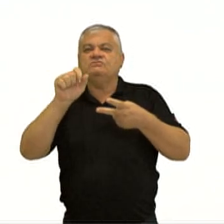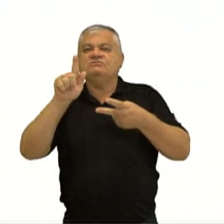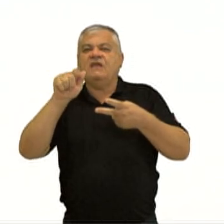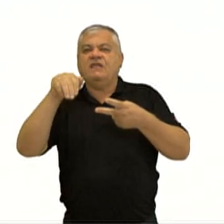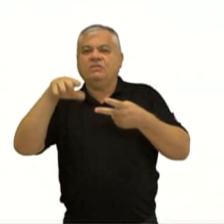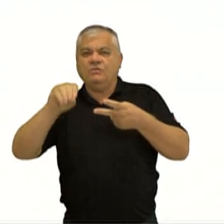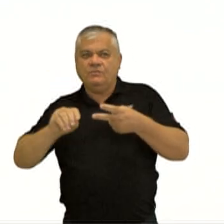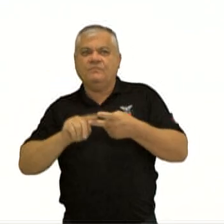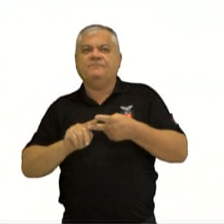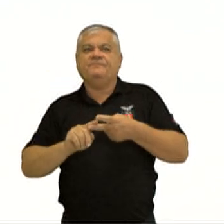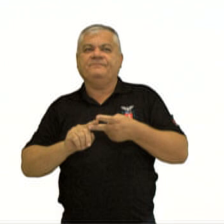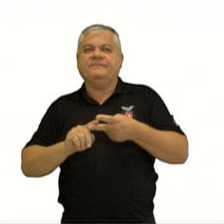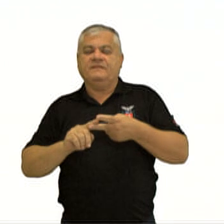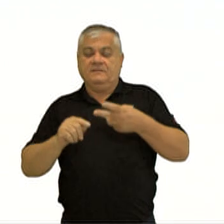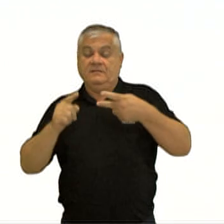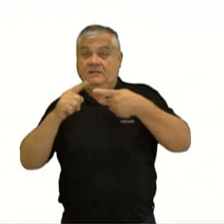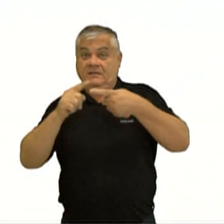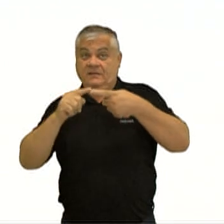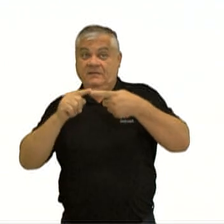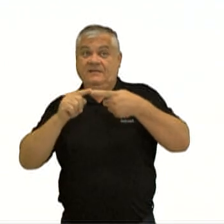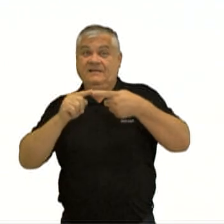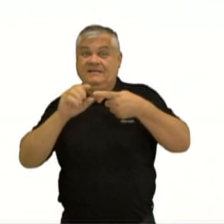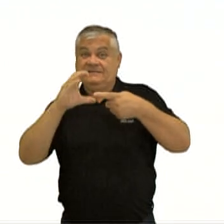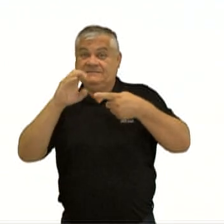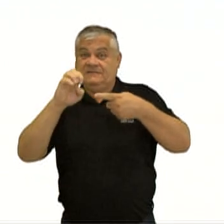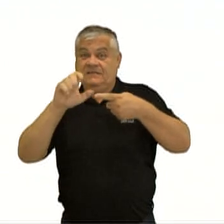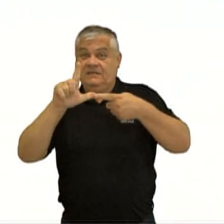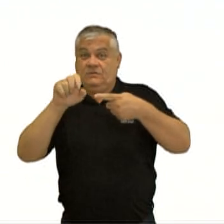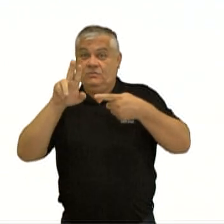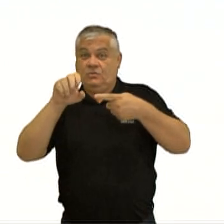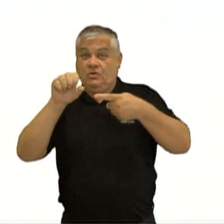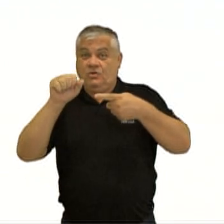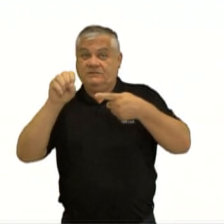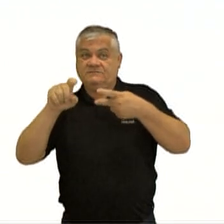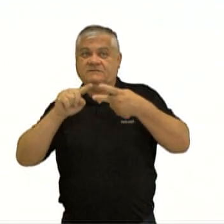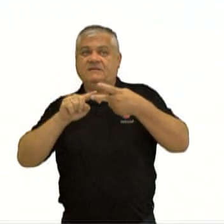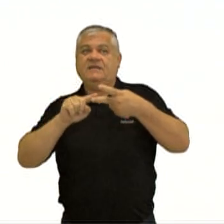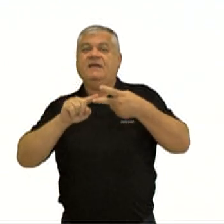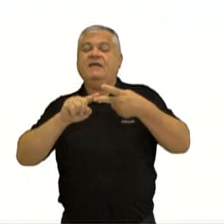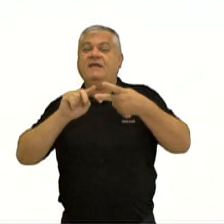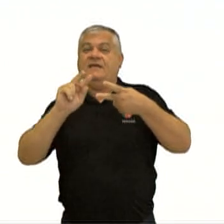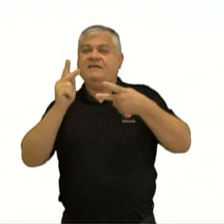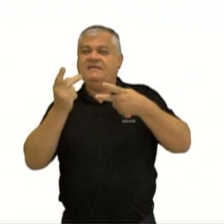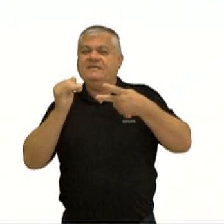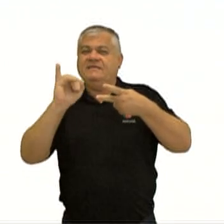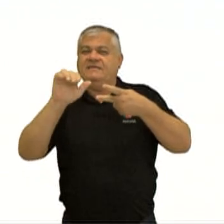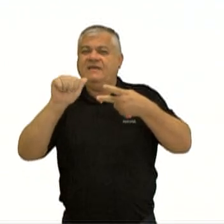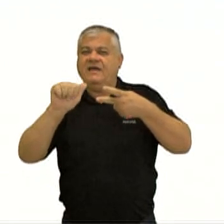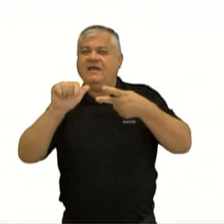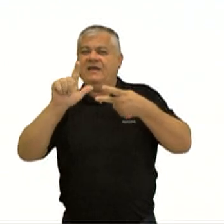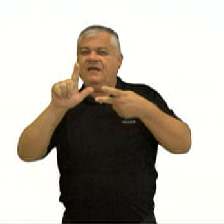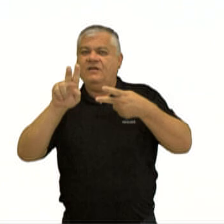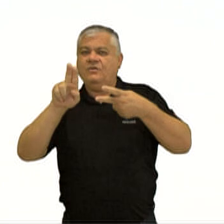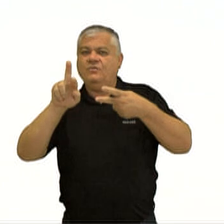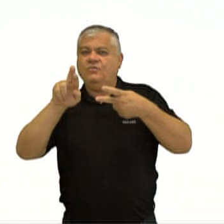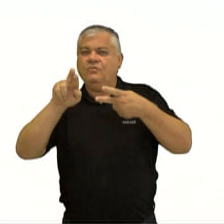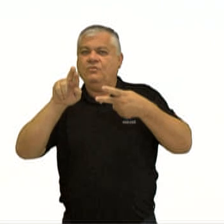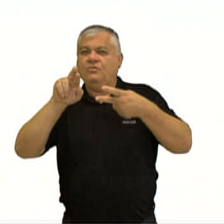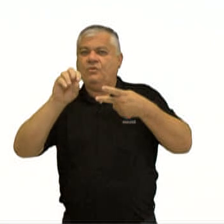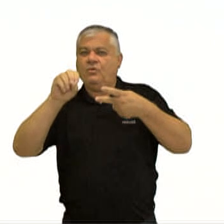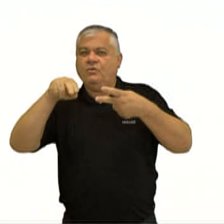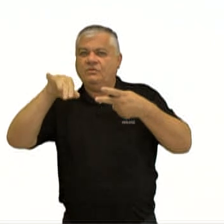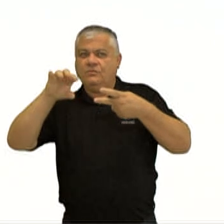a celulose, o ácido hialurônico e a quitina. Nós vamos estudar nessa aula principalmente os